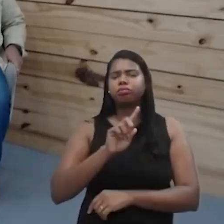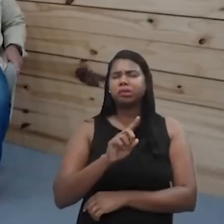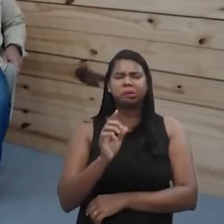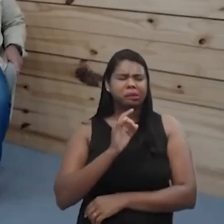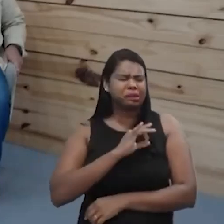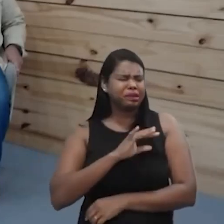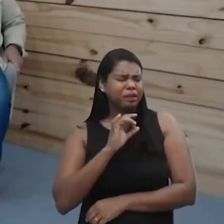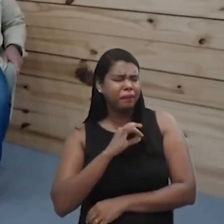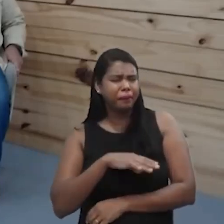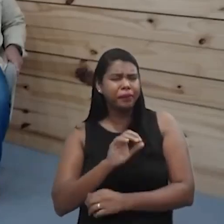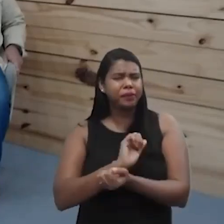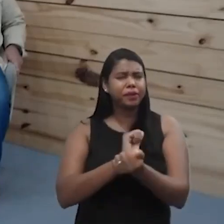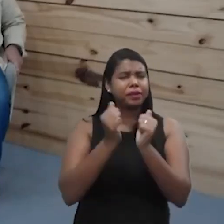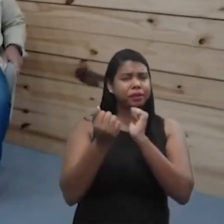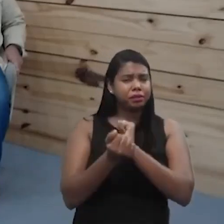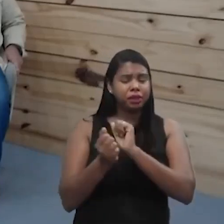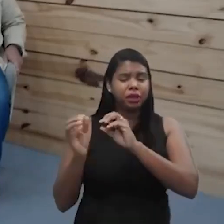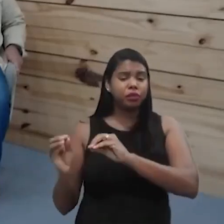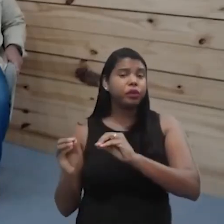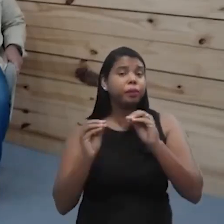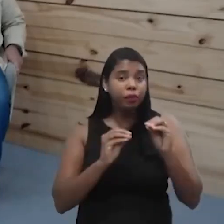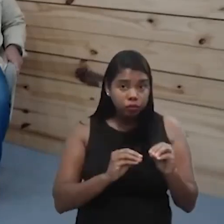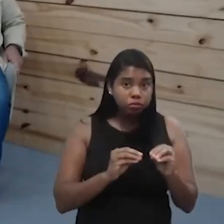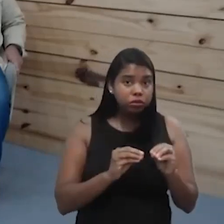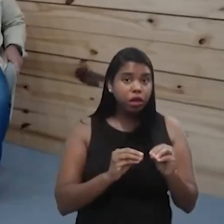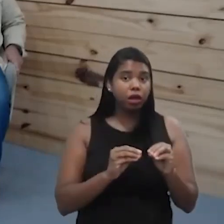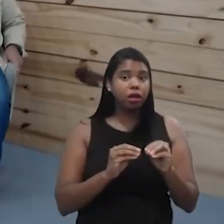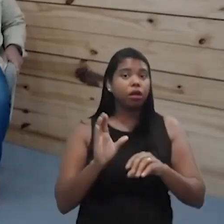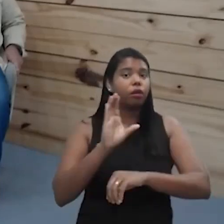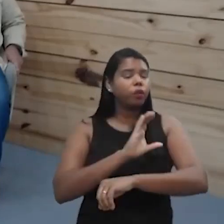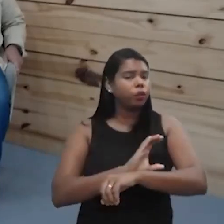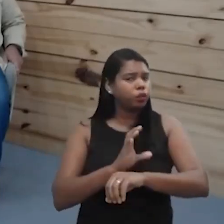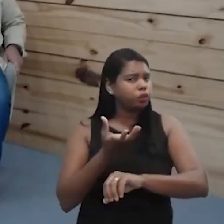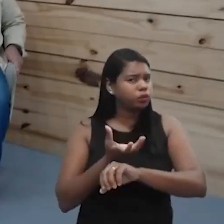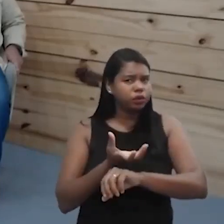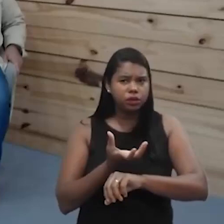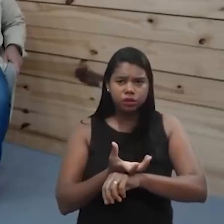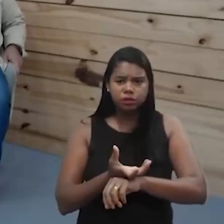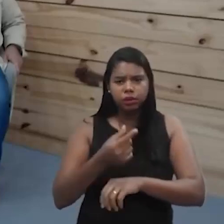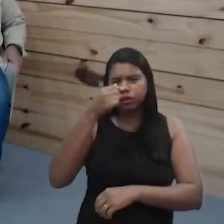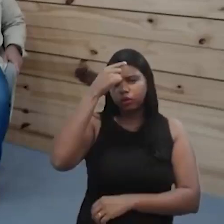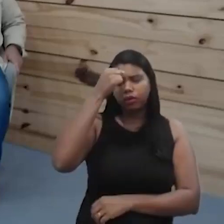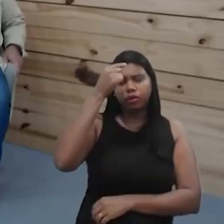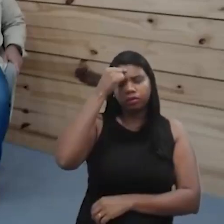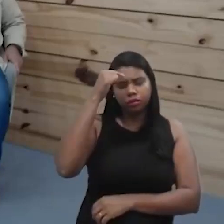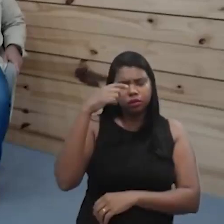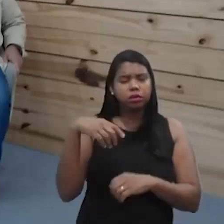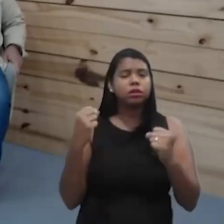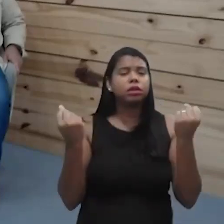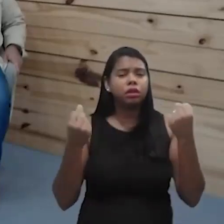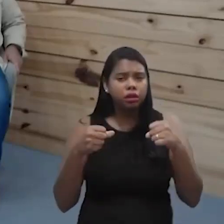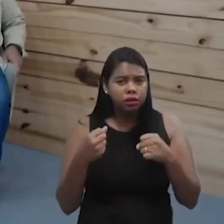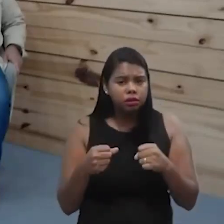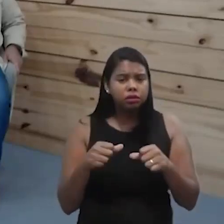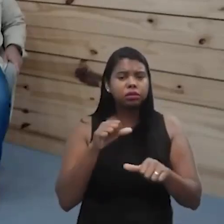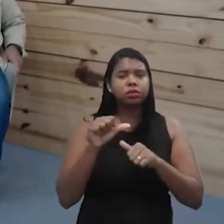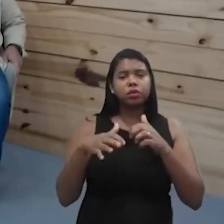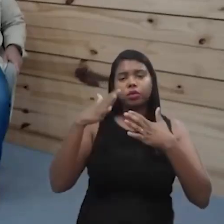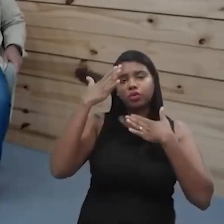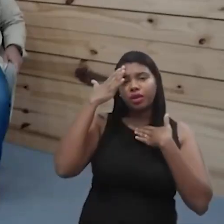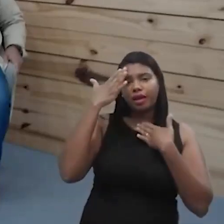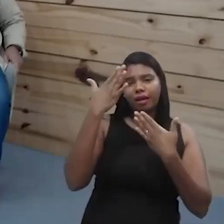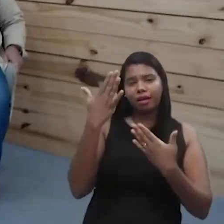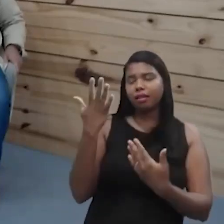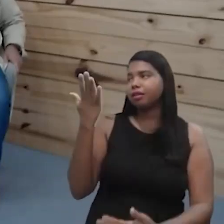de se adaptar, de migrar de área, se sentir essa necessidade, corra atrás. Gostaria de agradecer